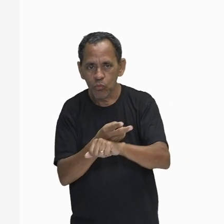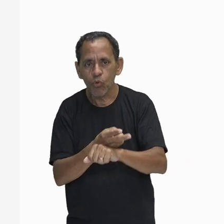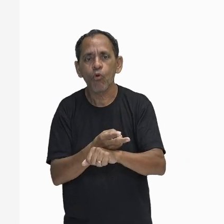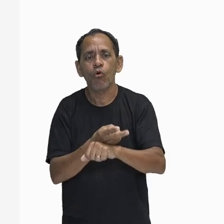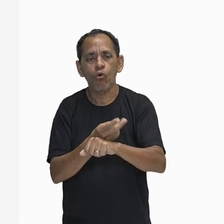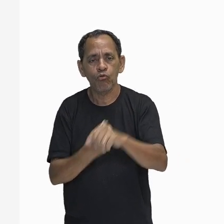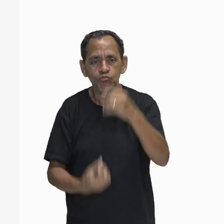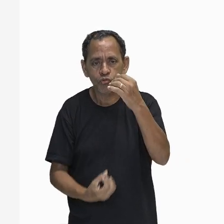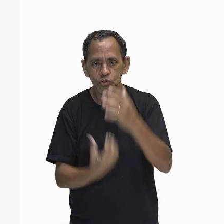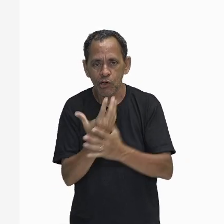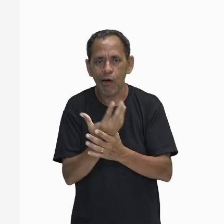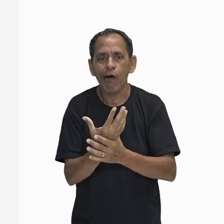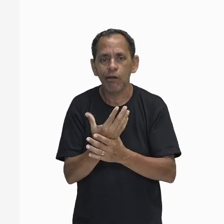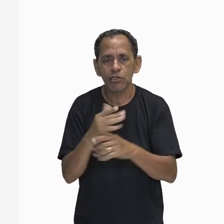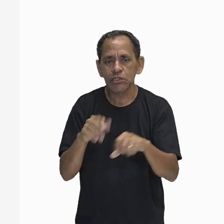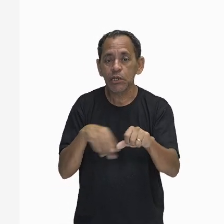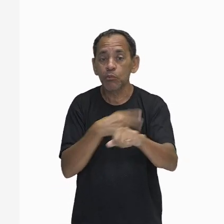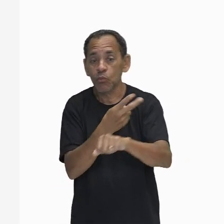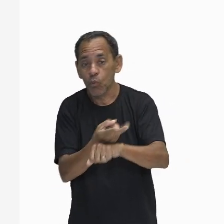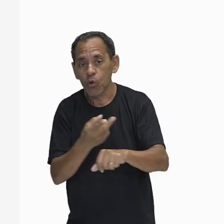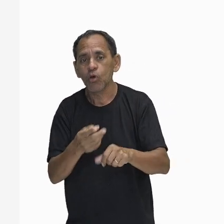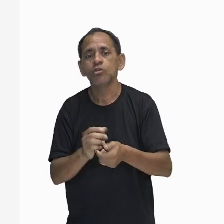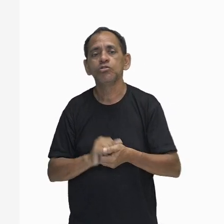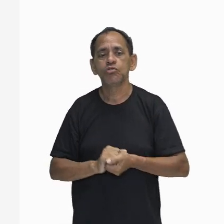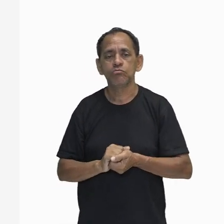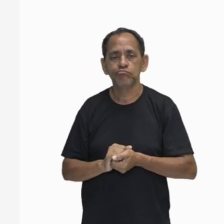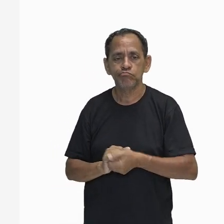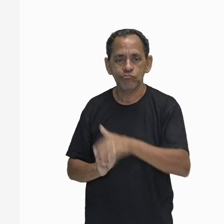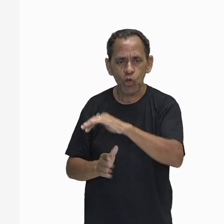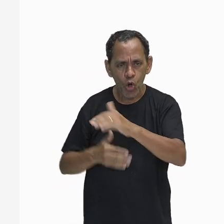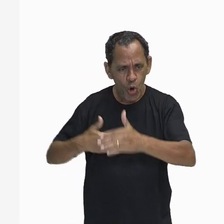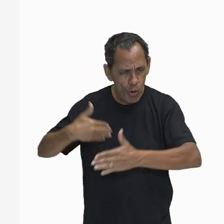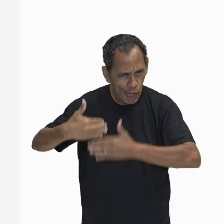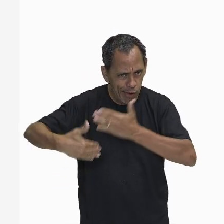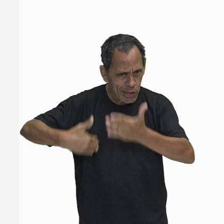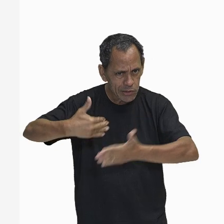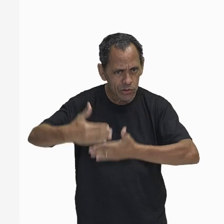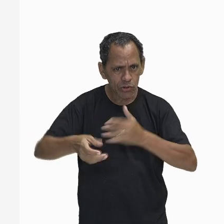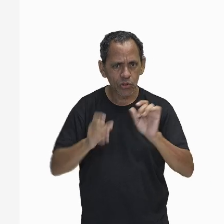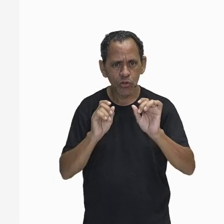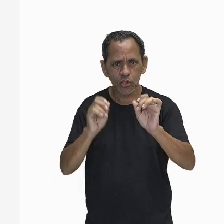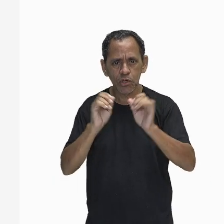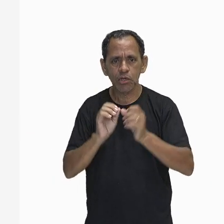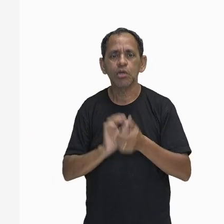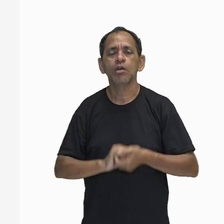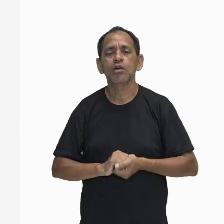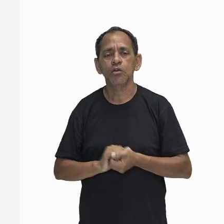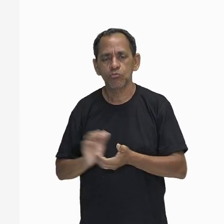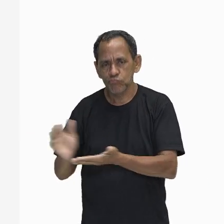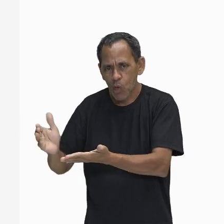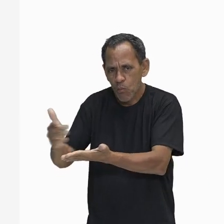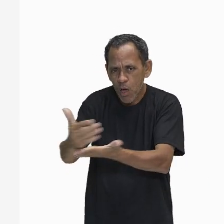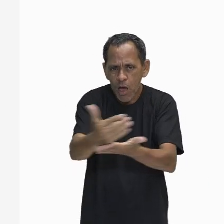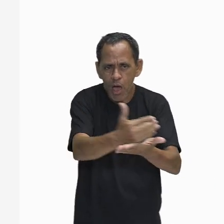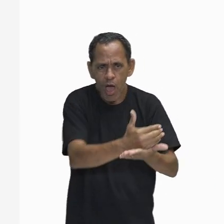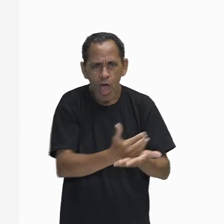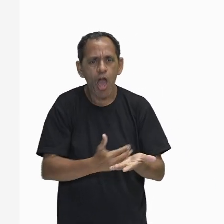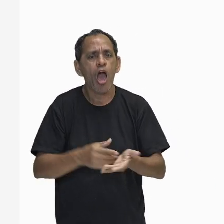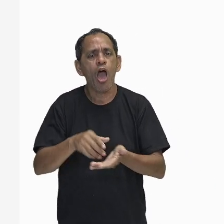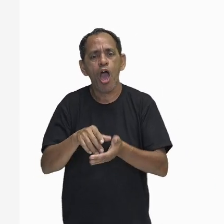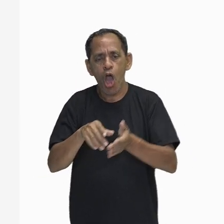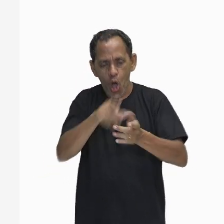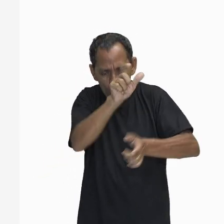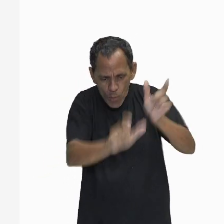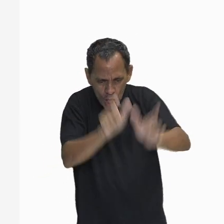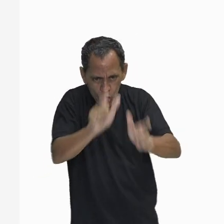surgiram posteriormente com a evolução desses Óicos, digamos, com a reunião de várias pessoas, nasceram ali o conceito